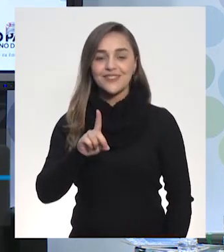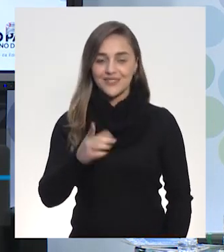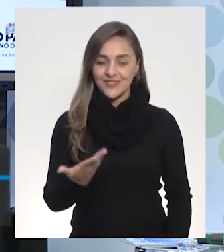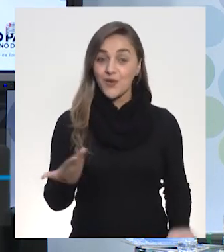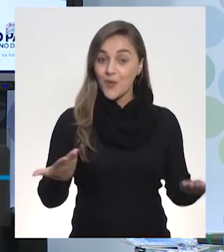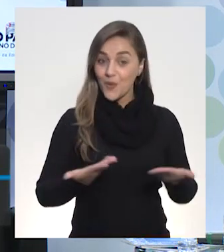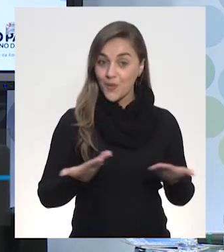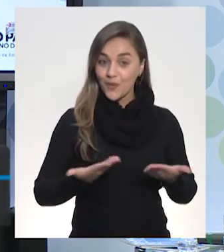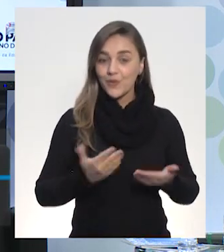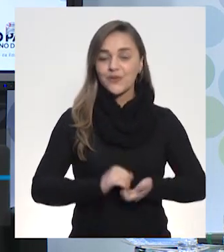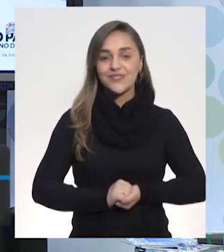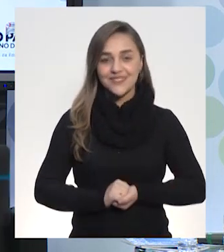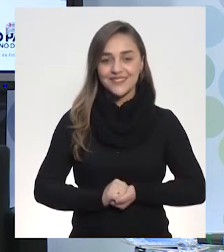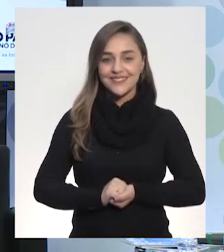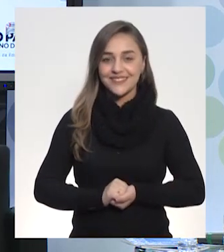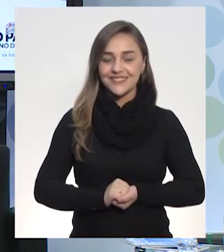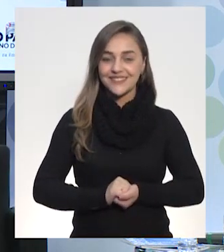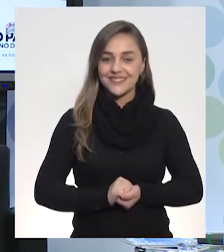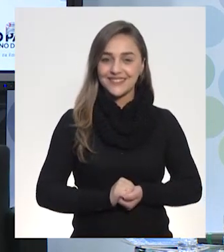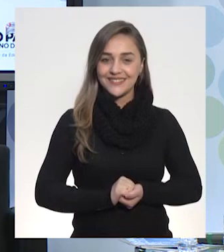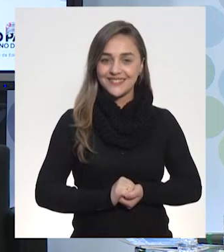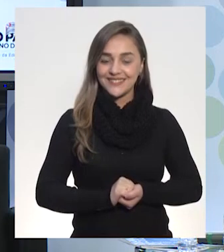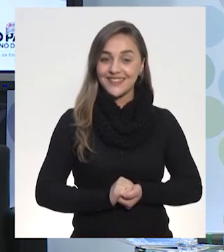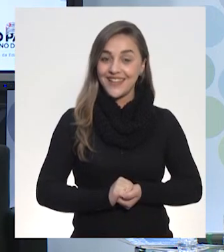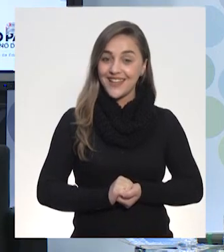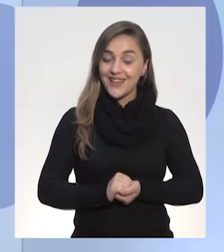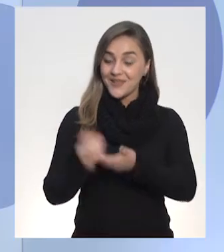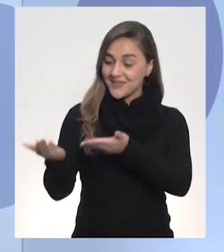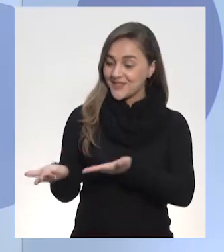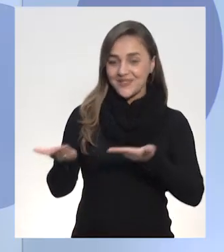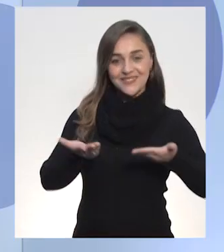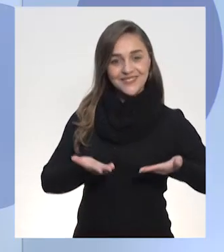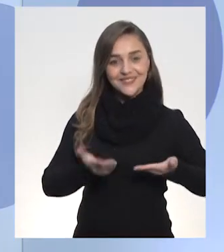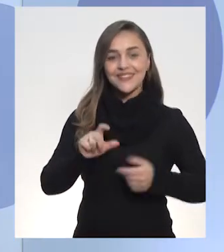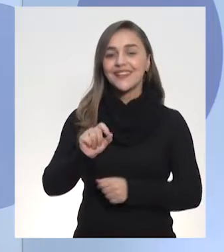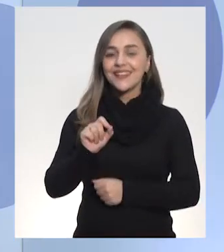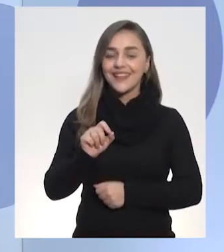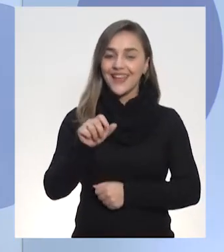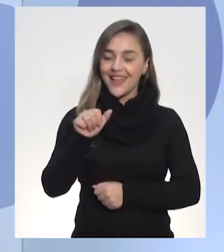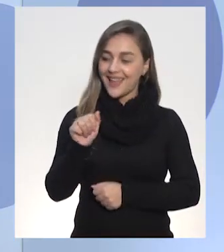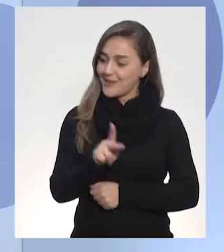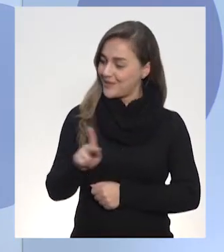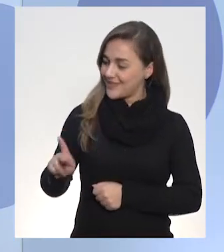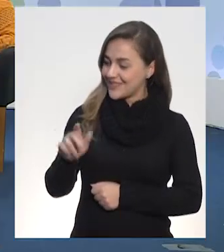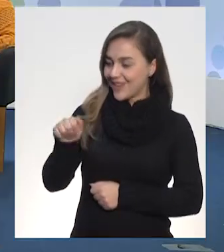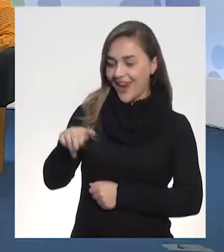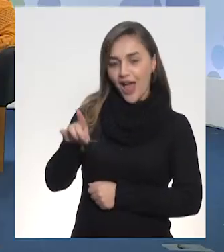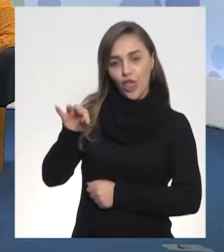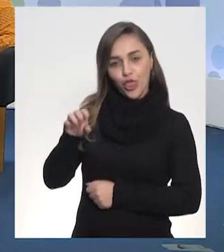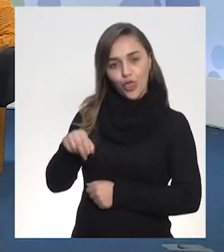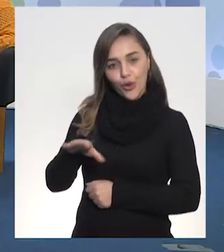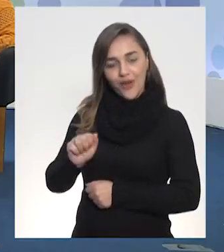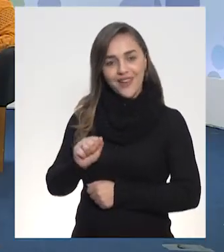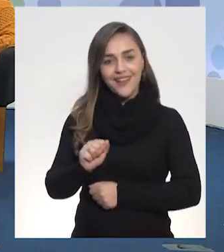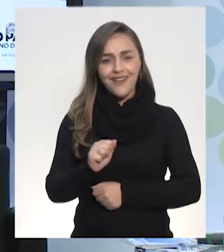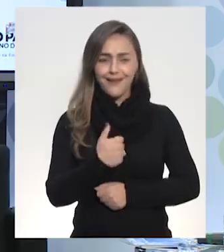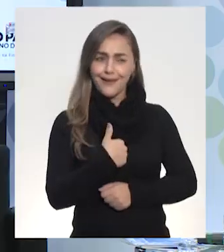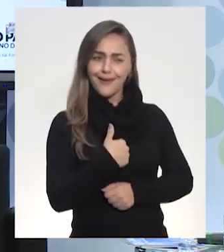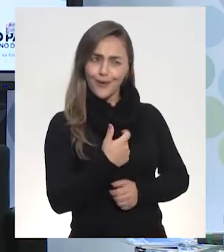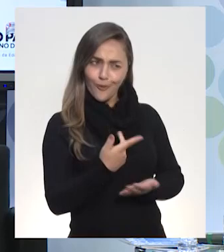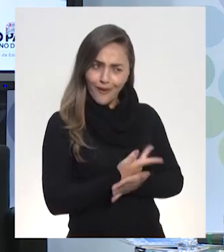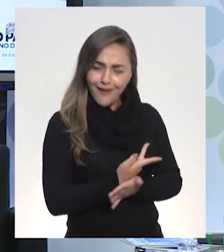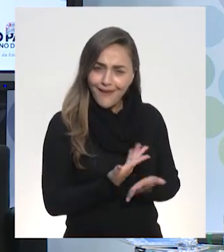inglês hoje. With me, I have here Antônia. Hello, Antônia. Hi, Ed. Acho que eu tô na aula errada, hein? Não era matemática agora? Não, Antônia